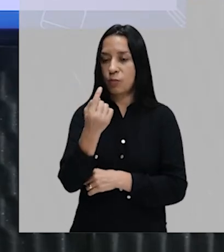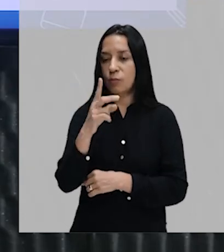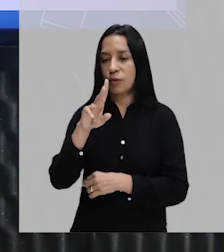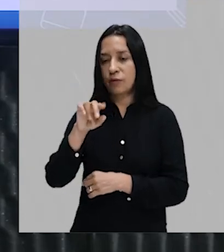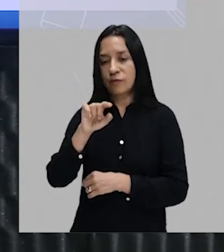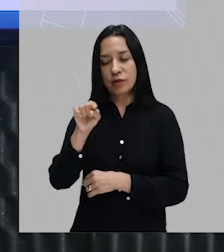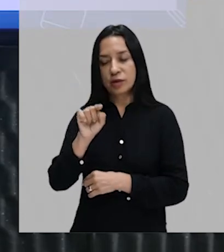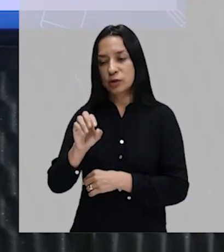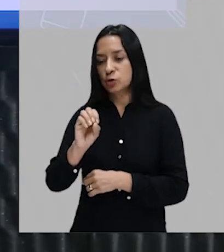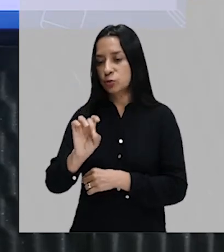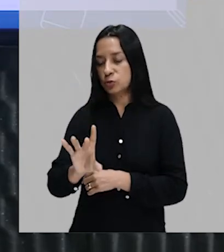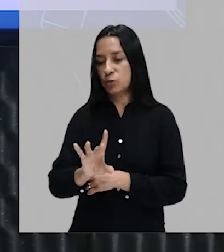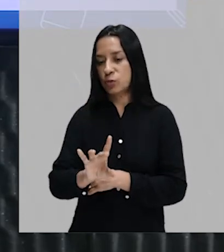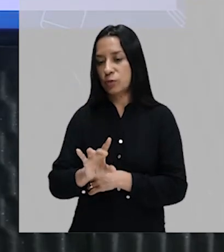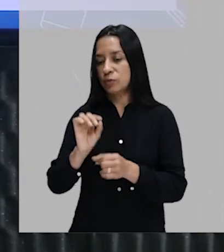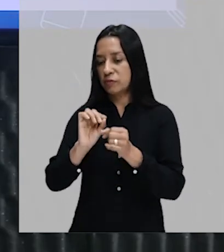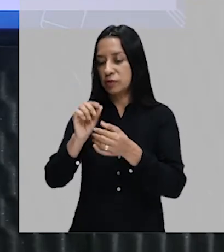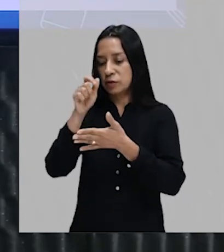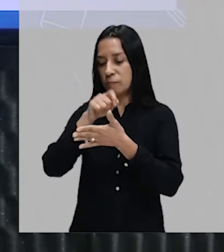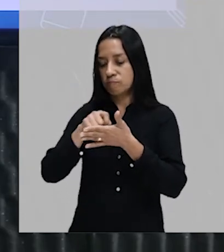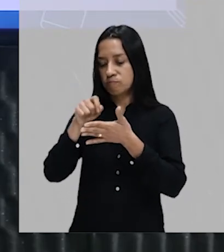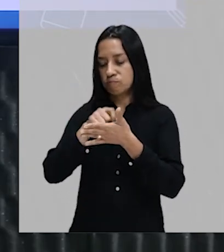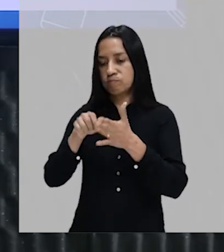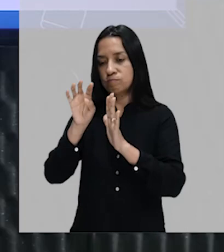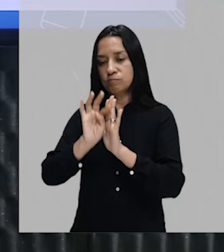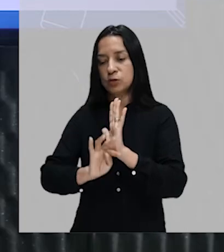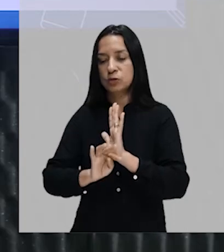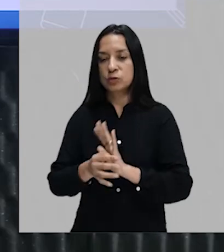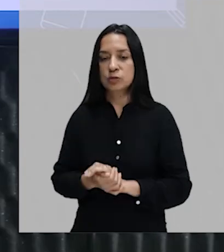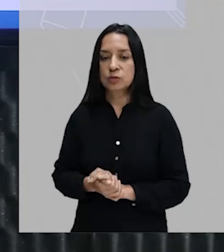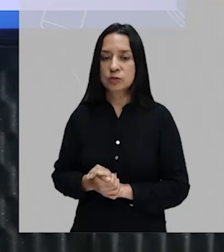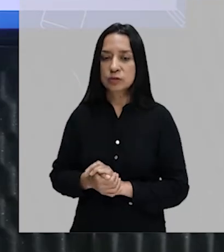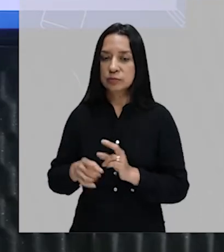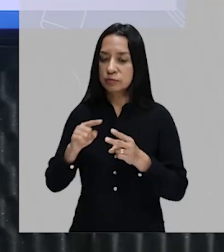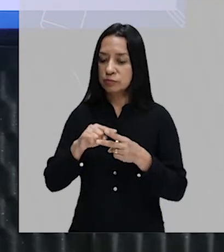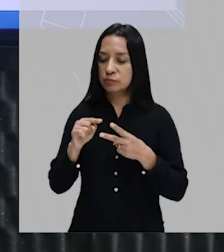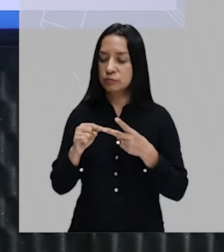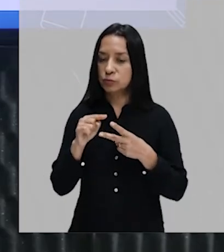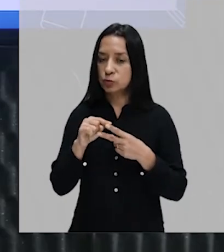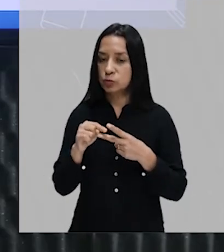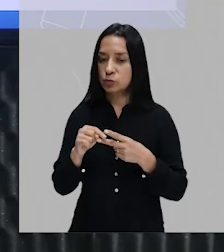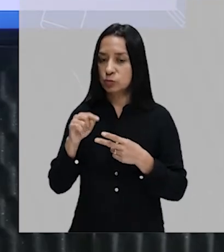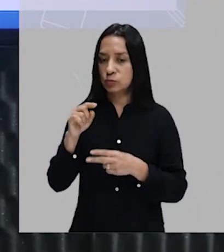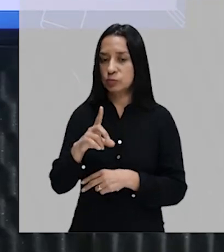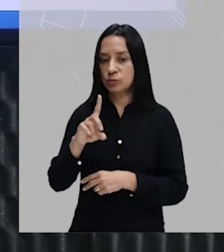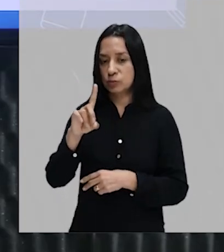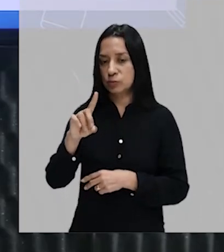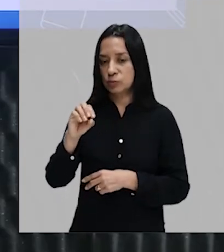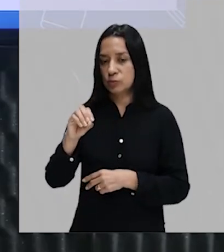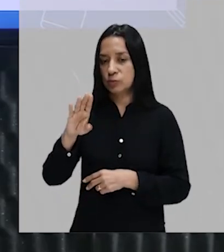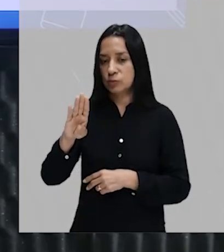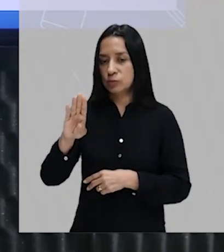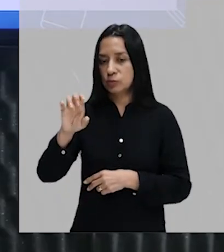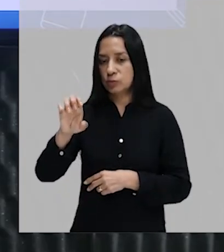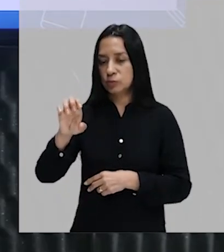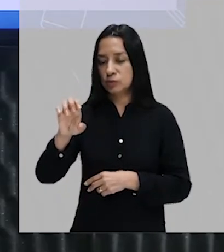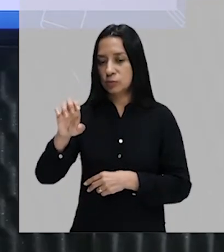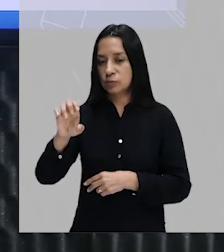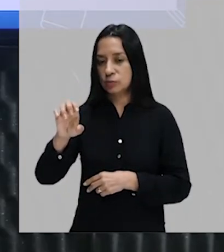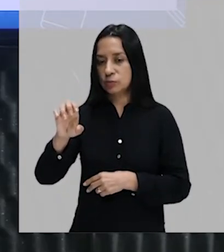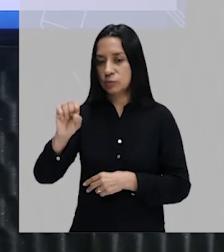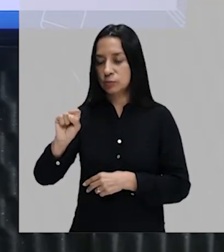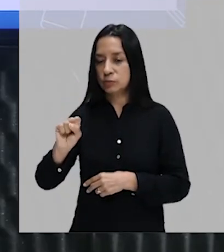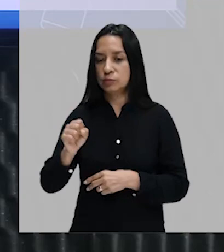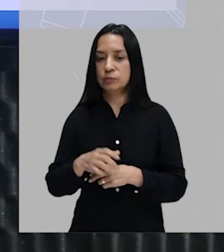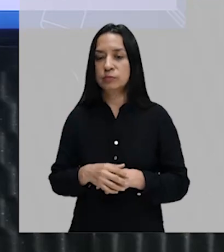vez, na construção de um texto. Os signos dobles, que eu falei ainda há pouco para vocês, são aqueles que